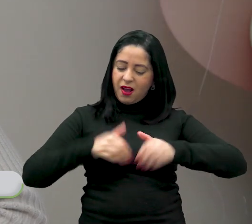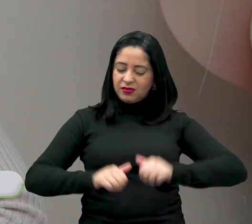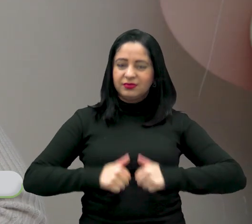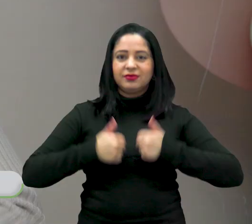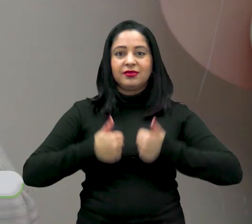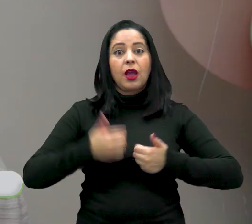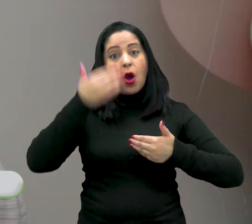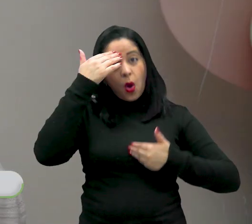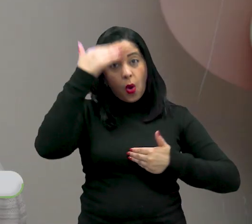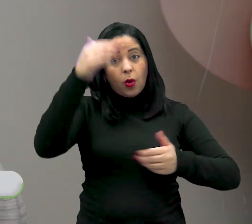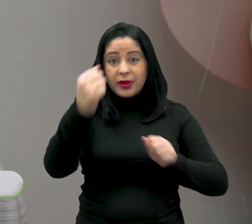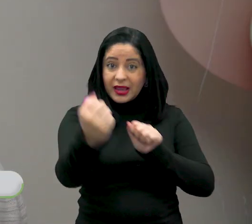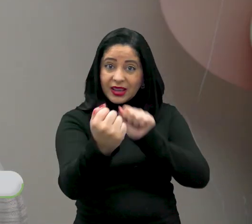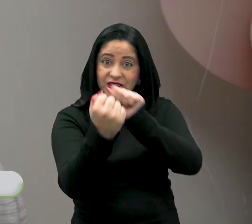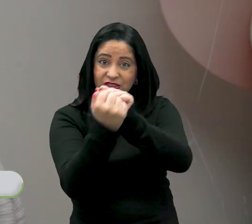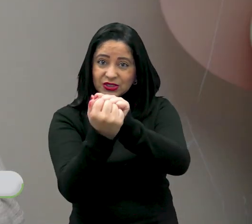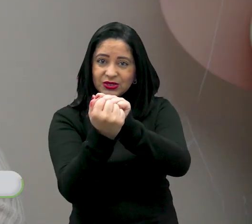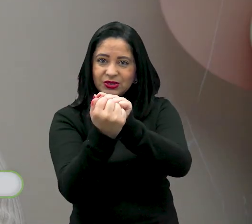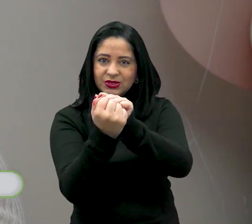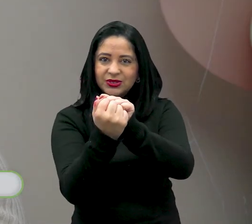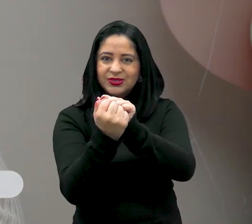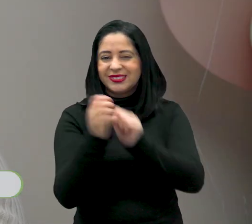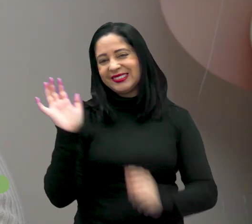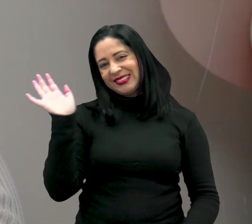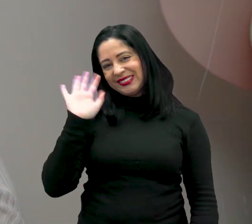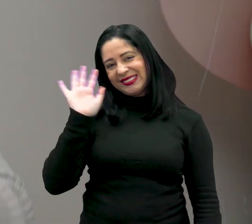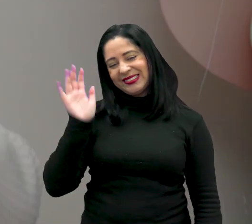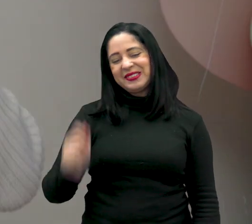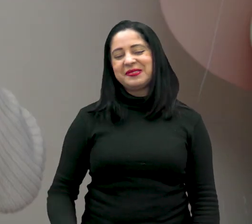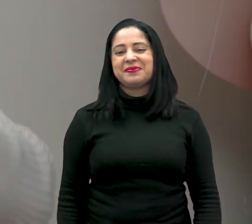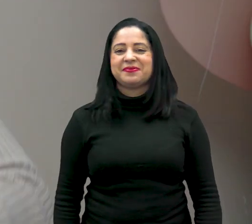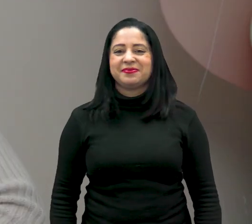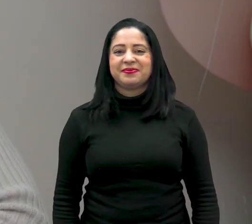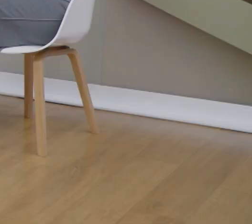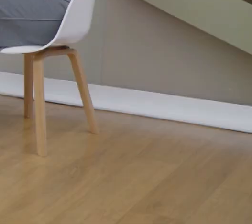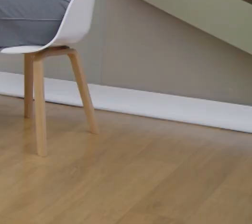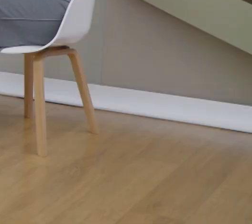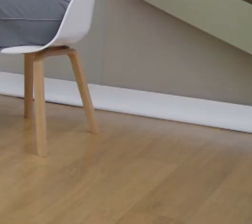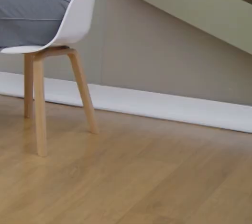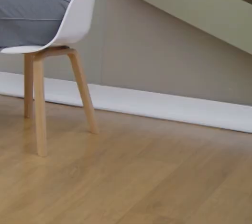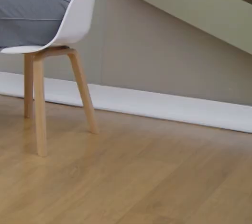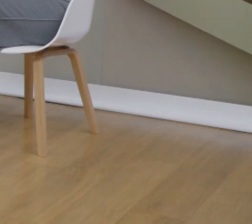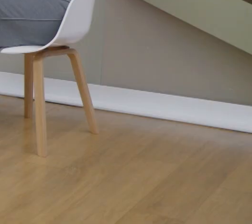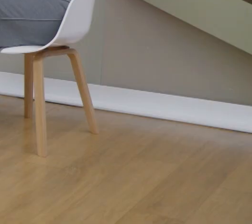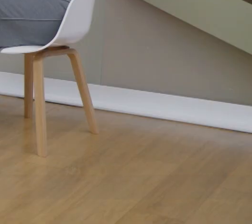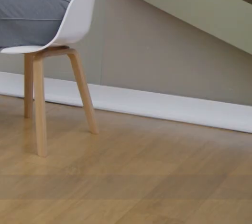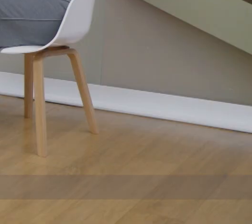Você. Obrigado pela sua companhia e a gente se vê. Até a próxima. Tchau.